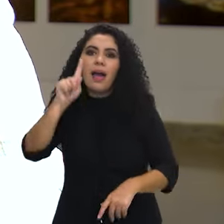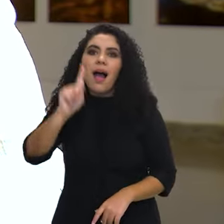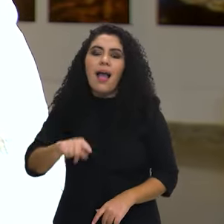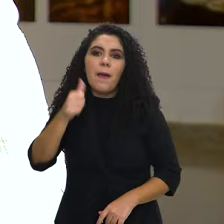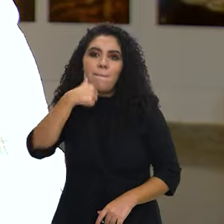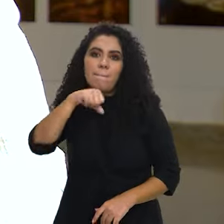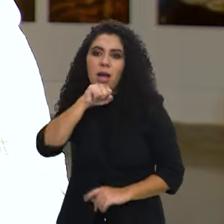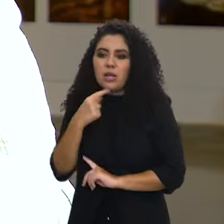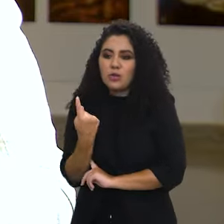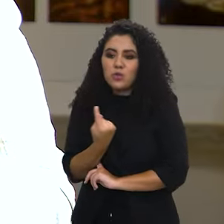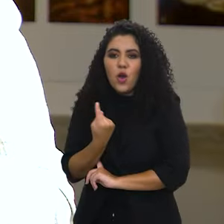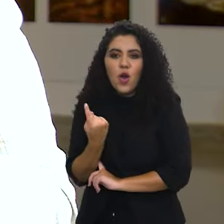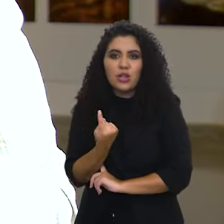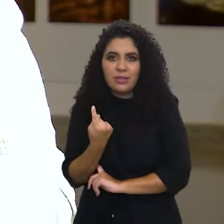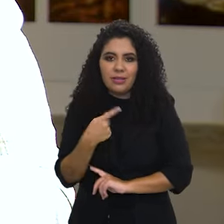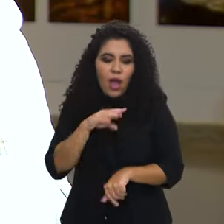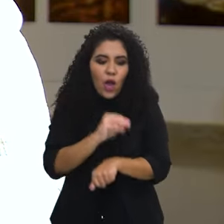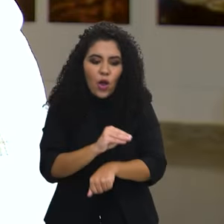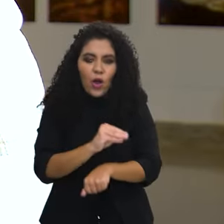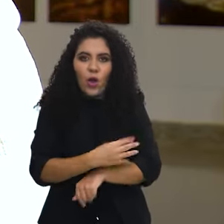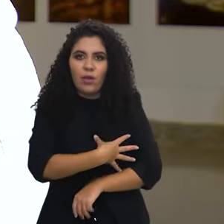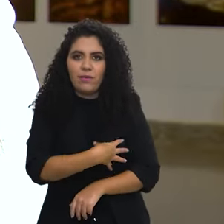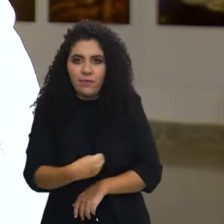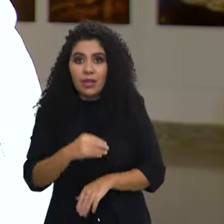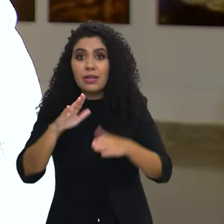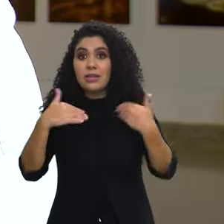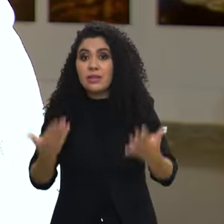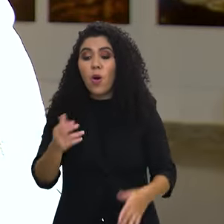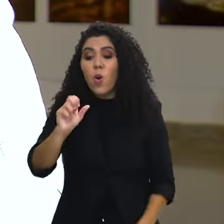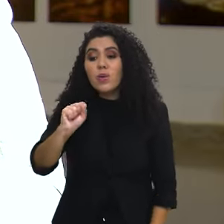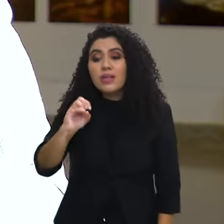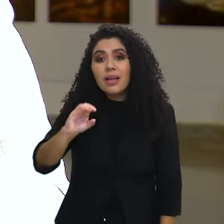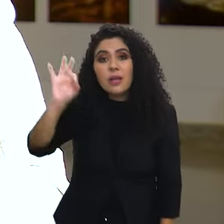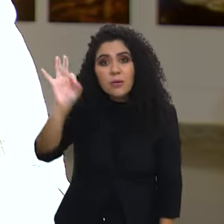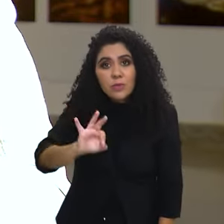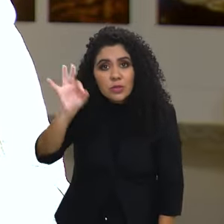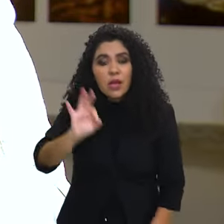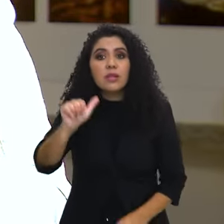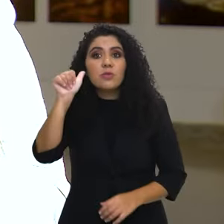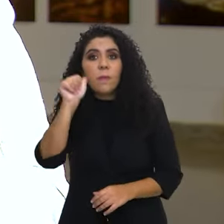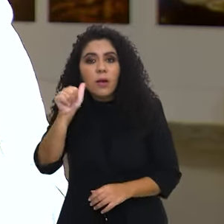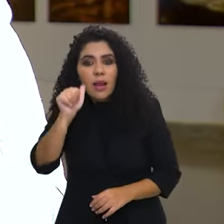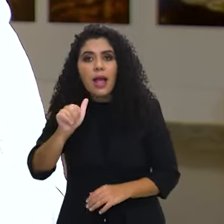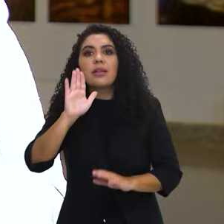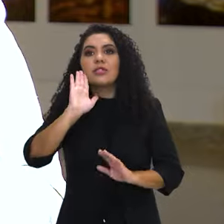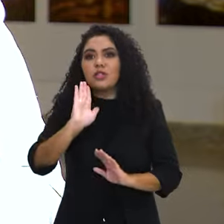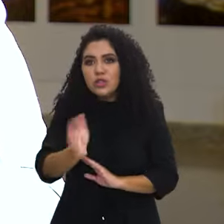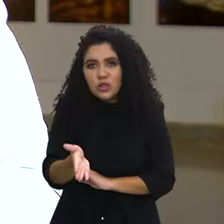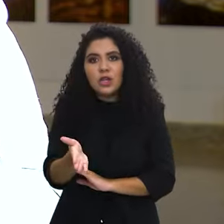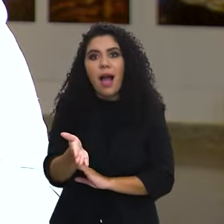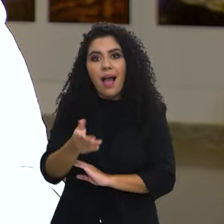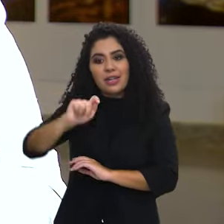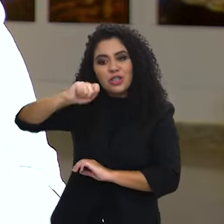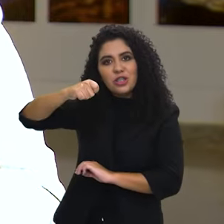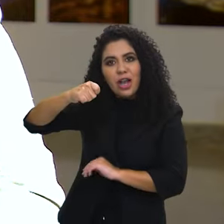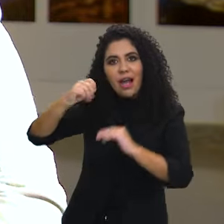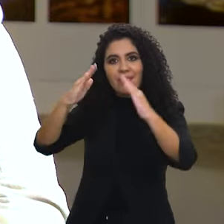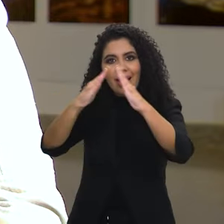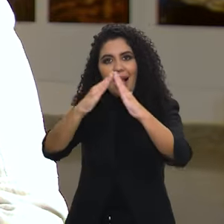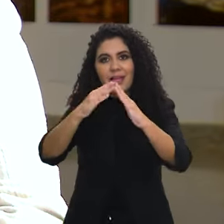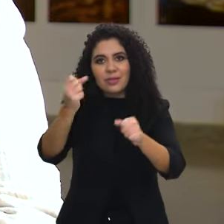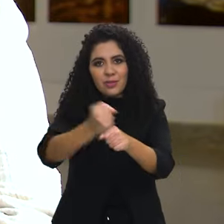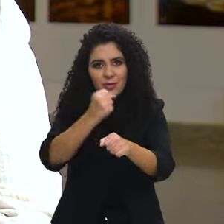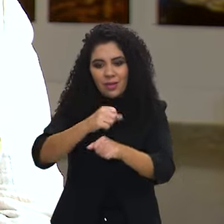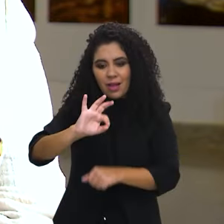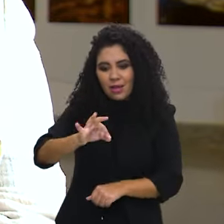solos nós já tivemos eh mais de 80% de mulheres de pessoas que receberam a chave do Minha Casa Minha